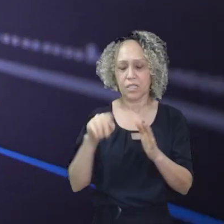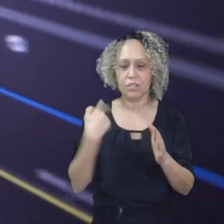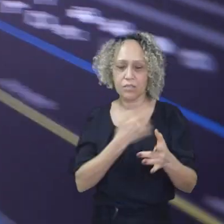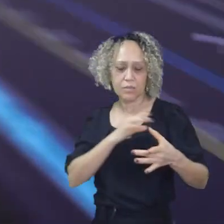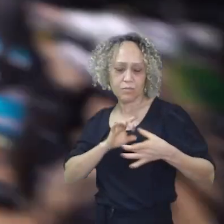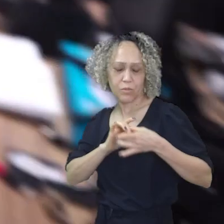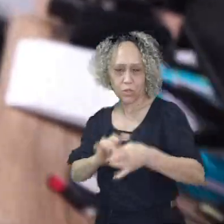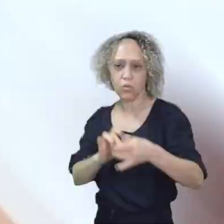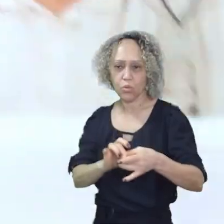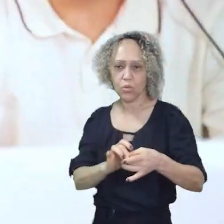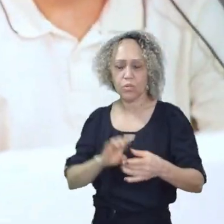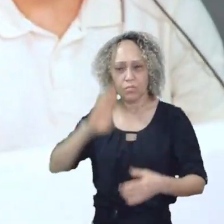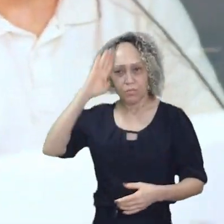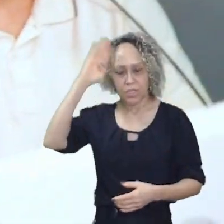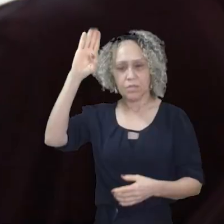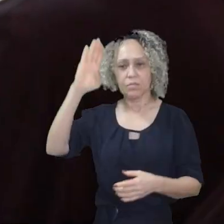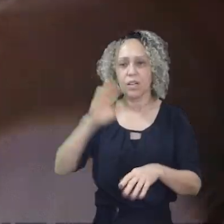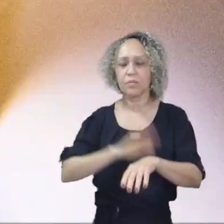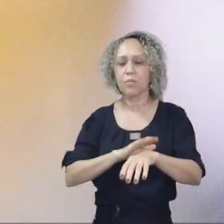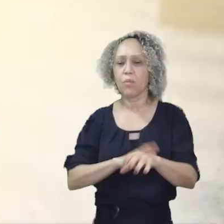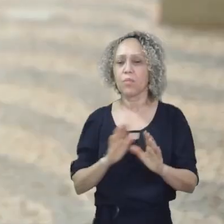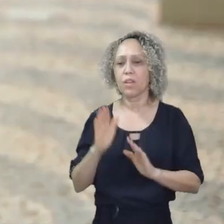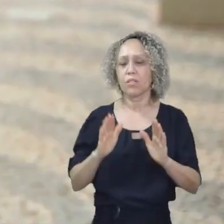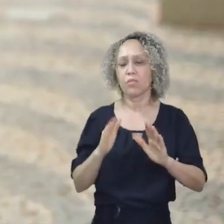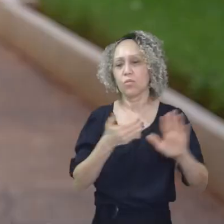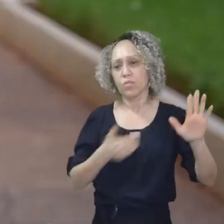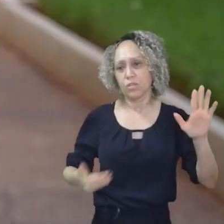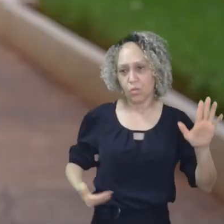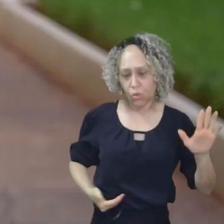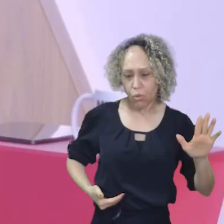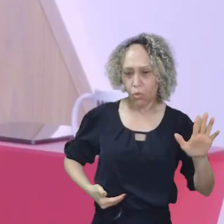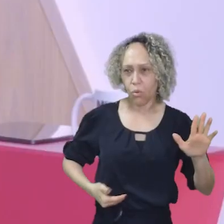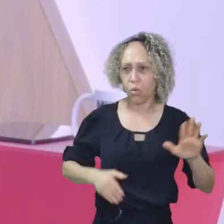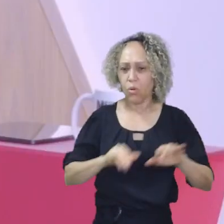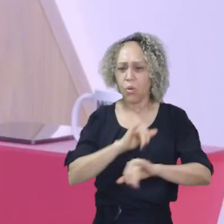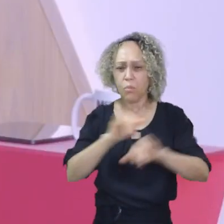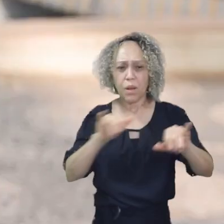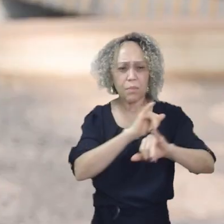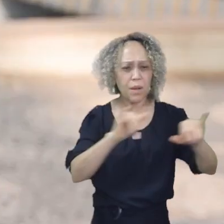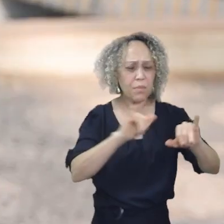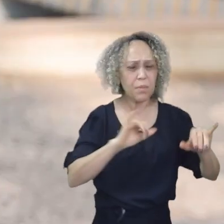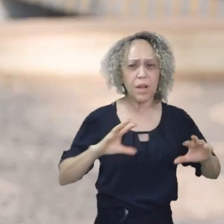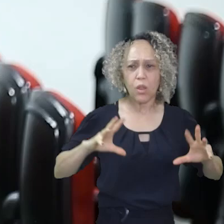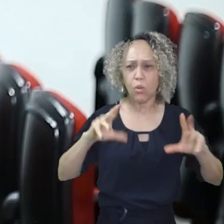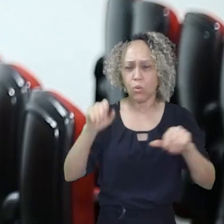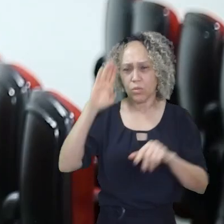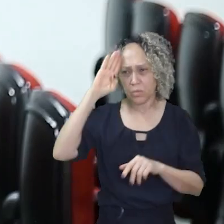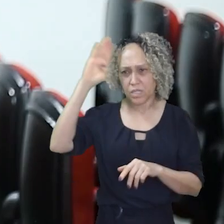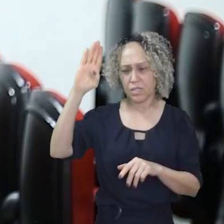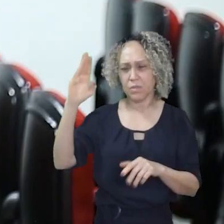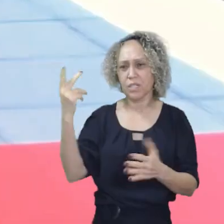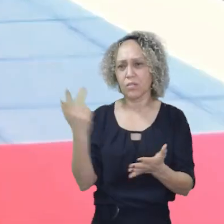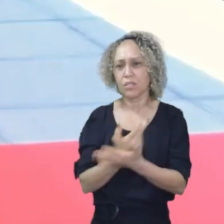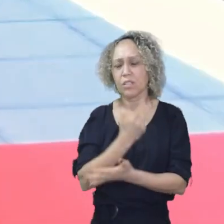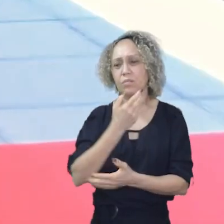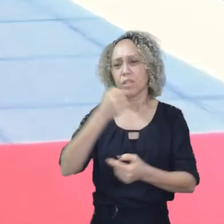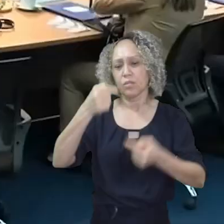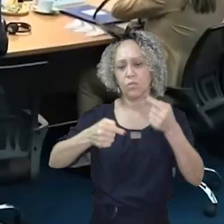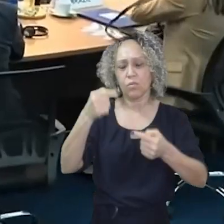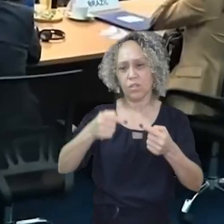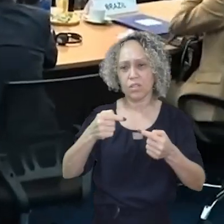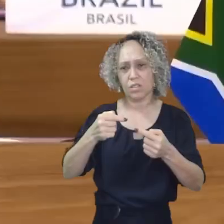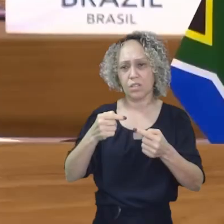estivemos juntos e juntas nos principais momentos do governo Lula, trazendo a cobertura completa dos principais